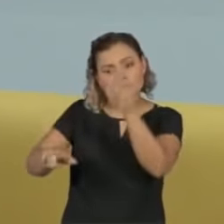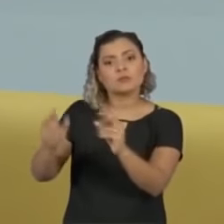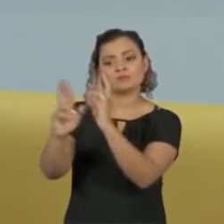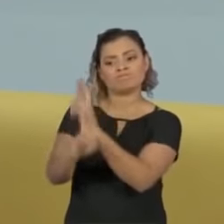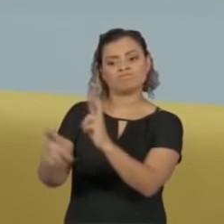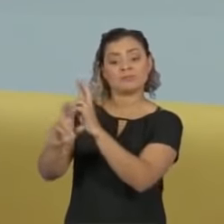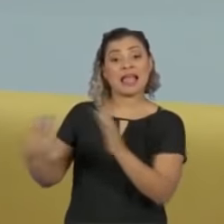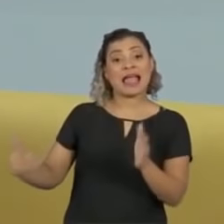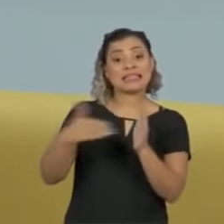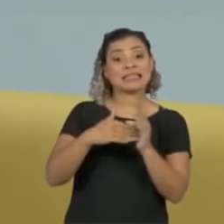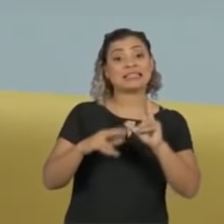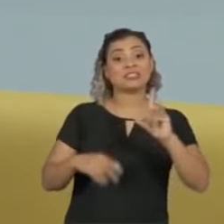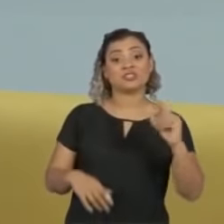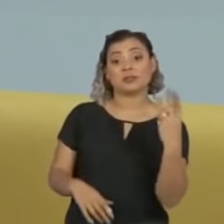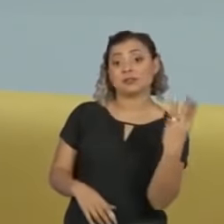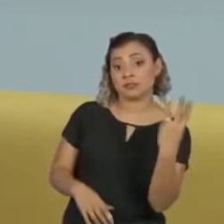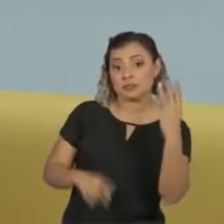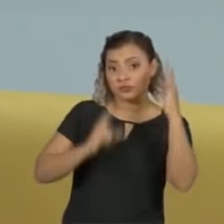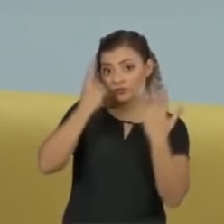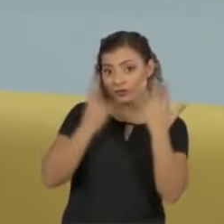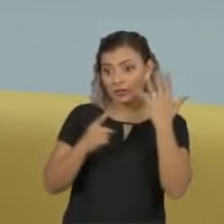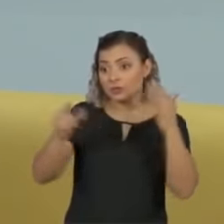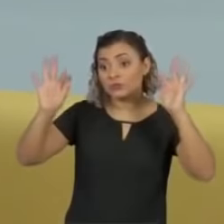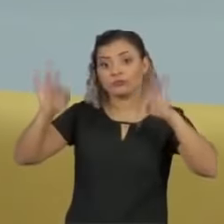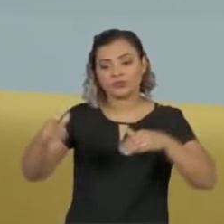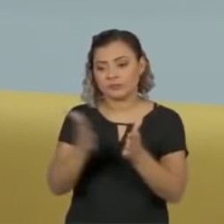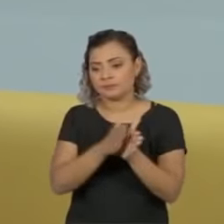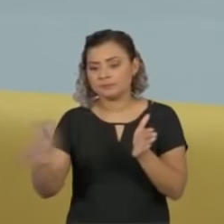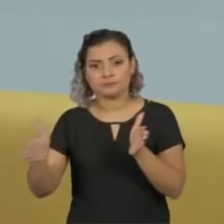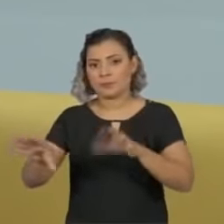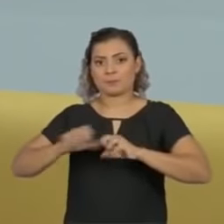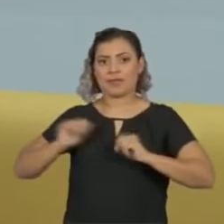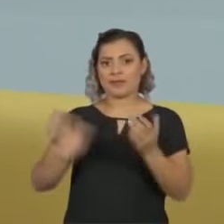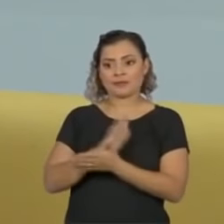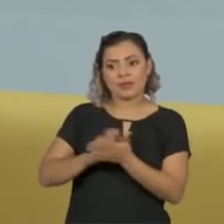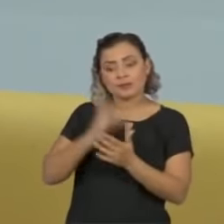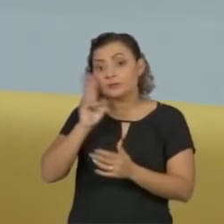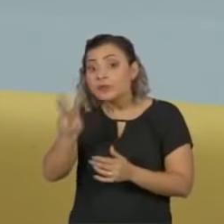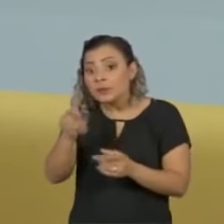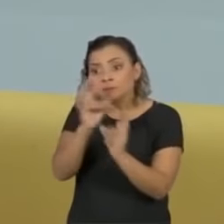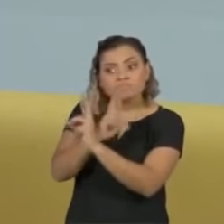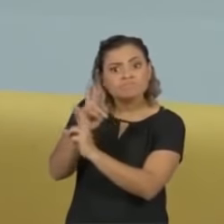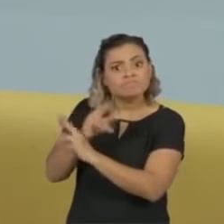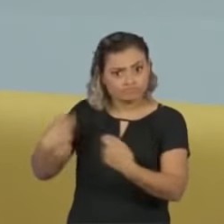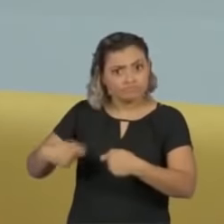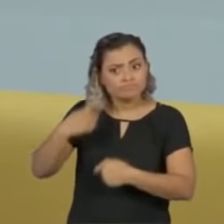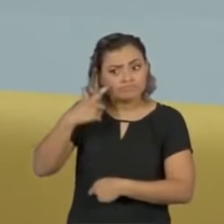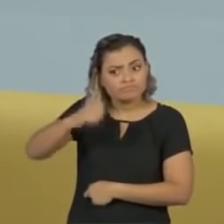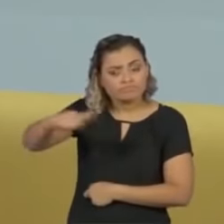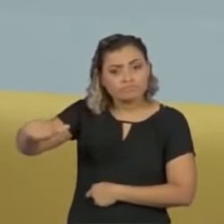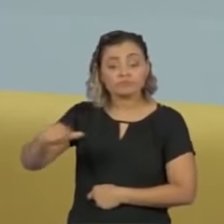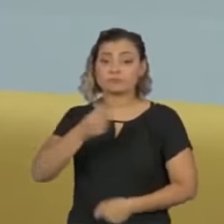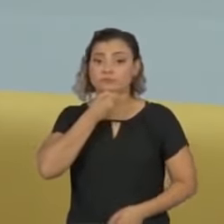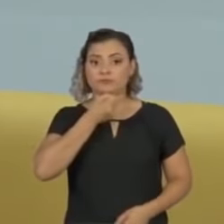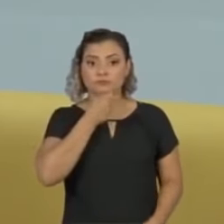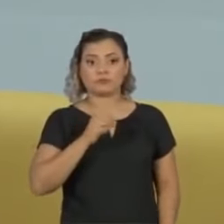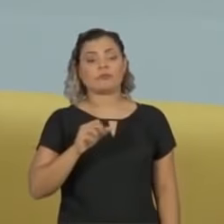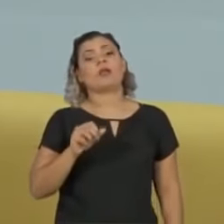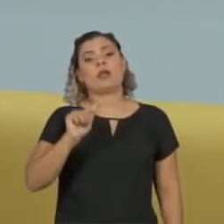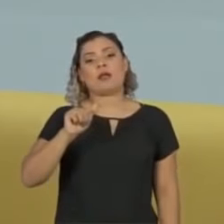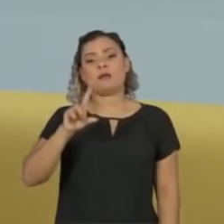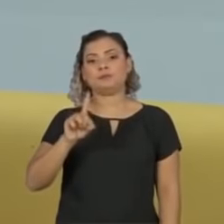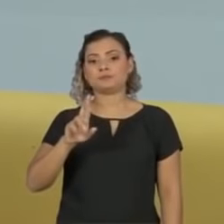monitoradas até o dia 3 de fevereiro, quando se encerra o ciclo de 21 dias de incubação da doença. A repórter Adriana Cimino